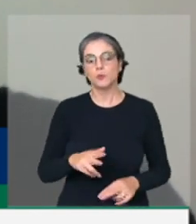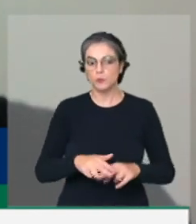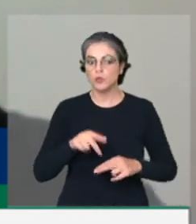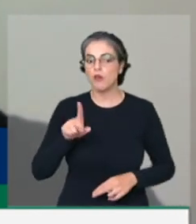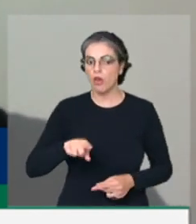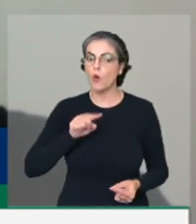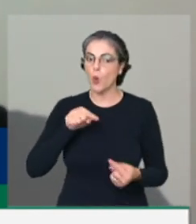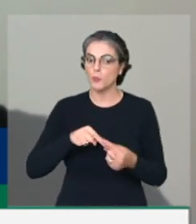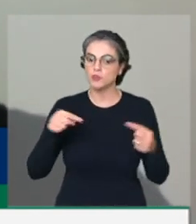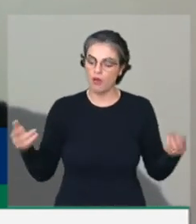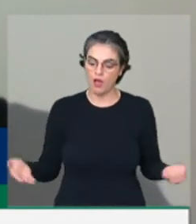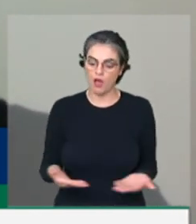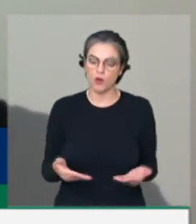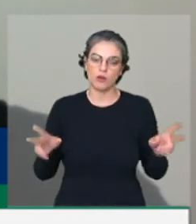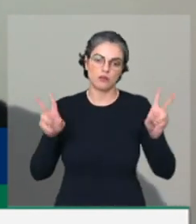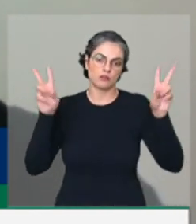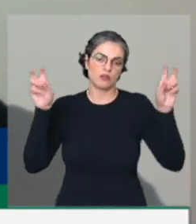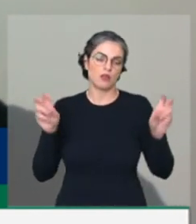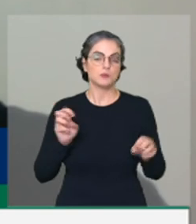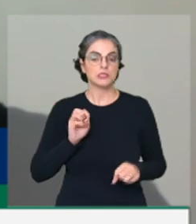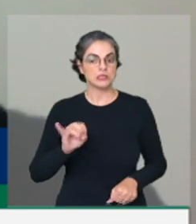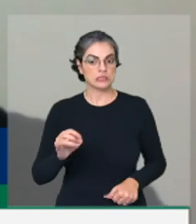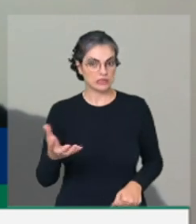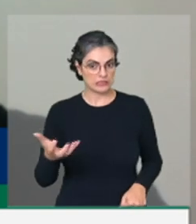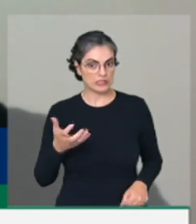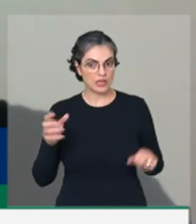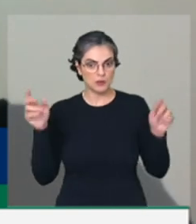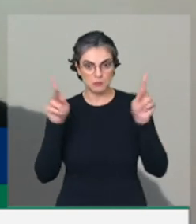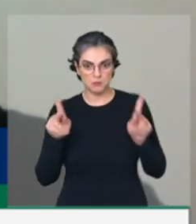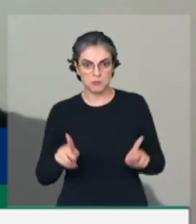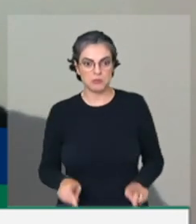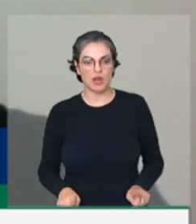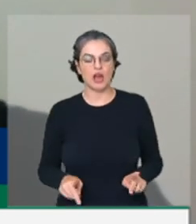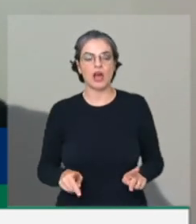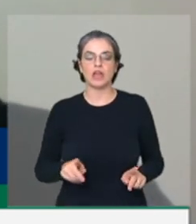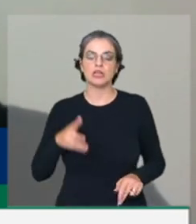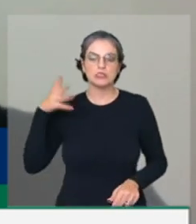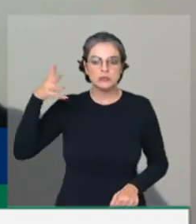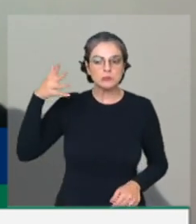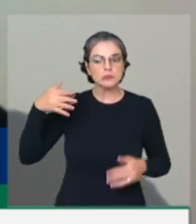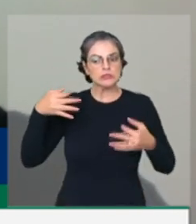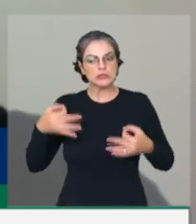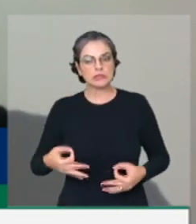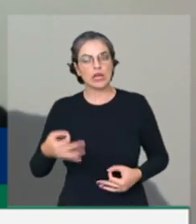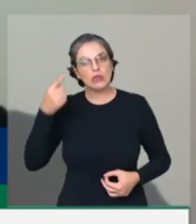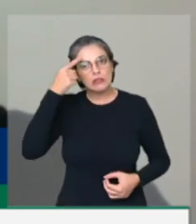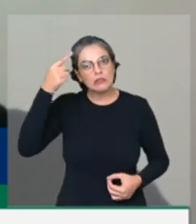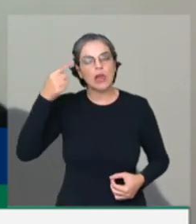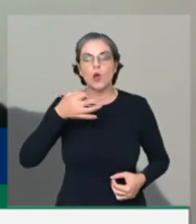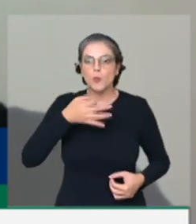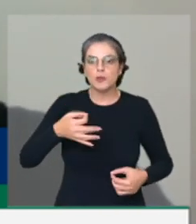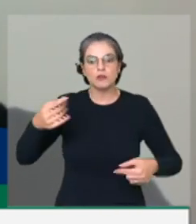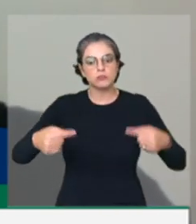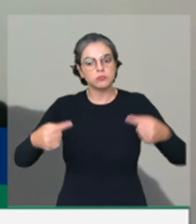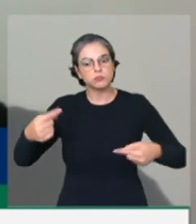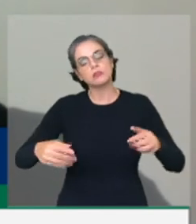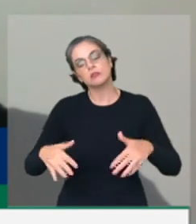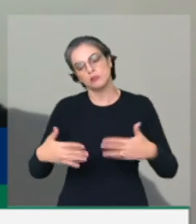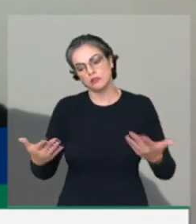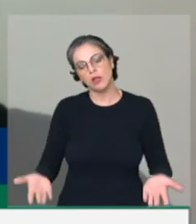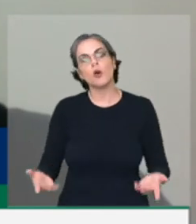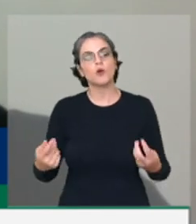da discussão. Se nós queremos apaziguar a casa com um discurso mais diplomático, onde se debata as ideias, realmente não é